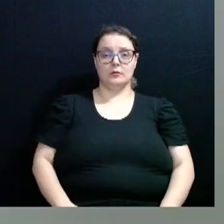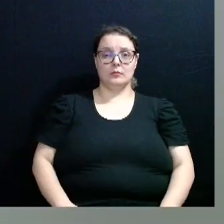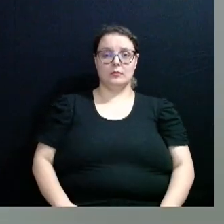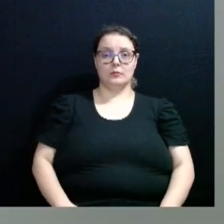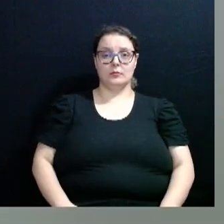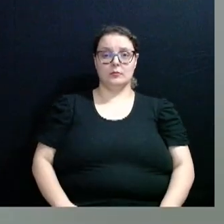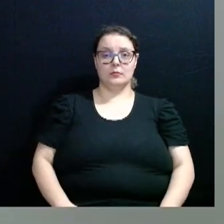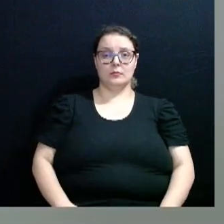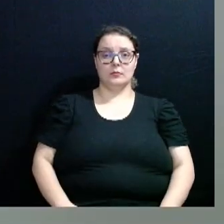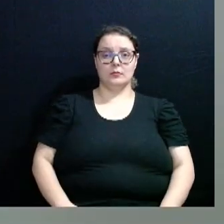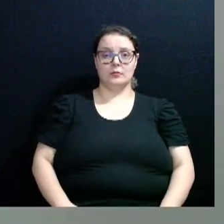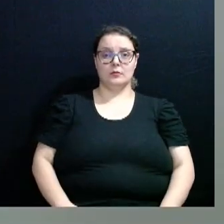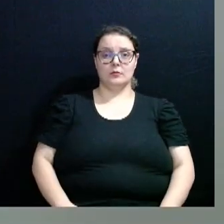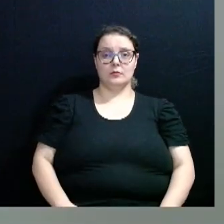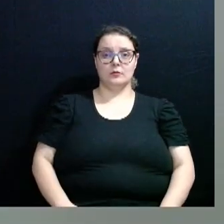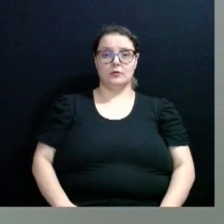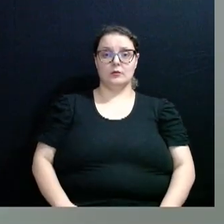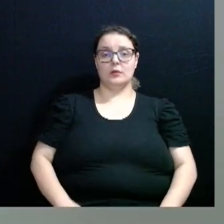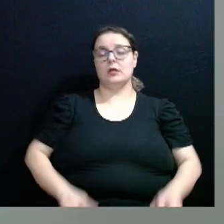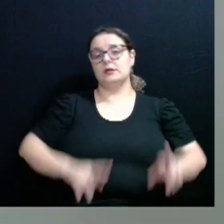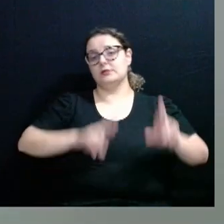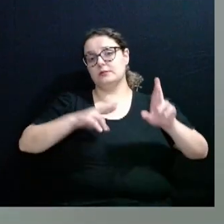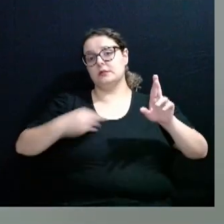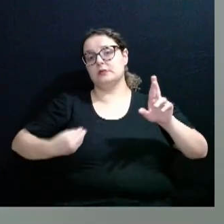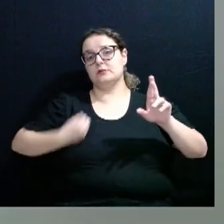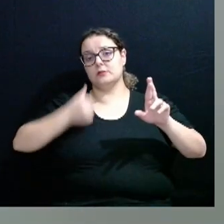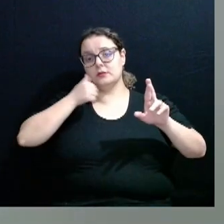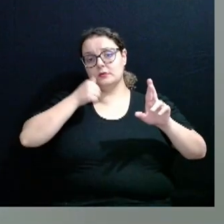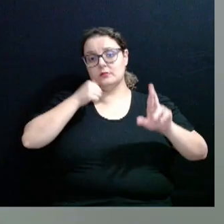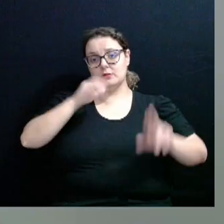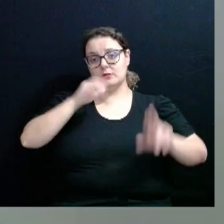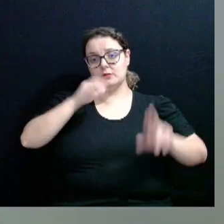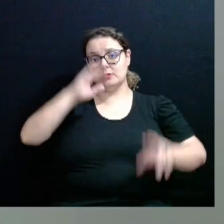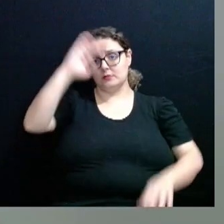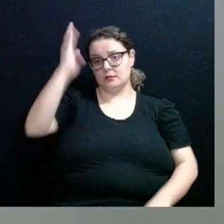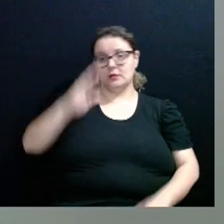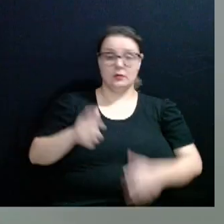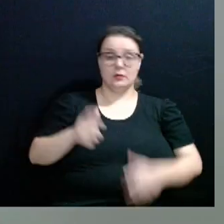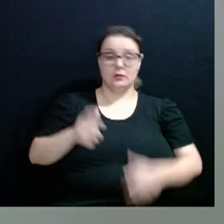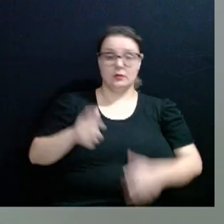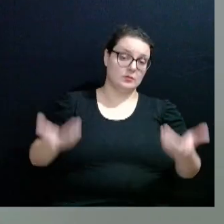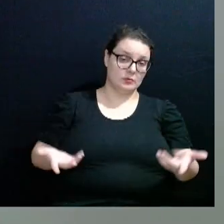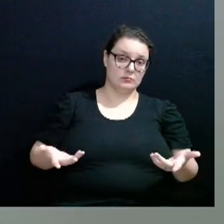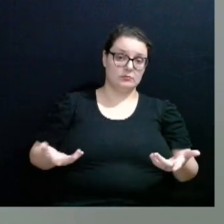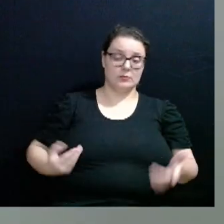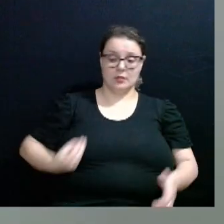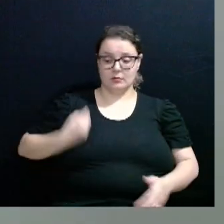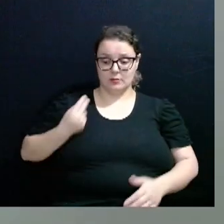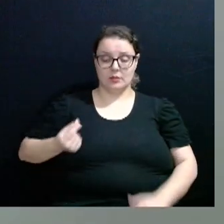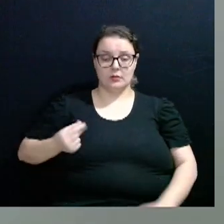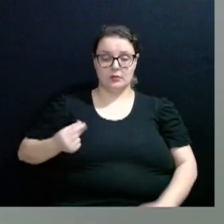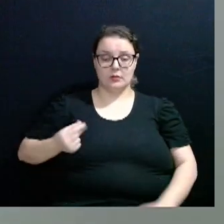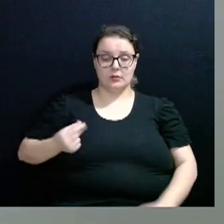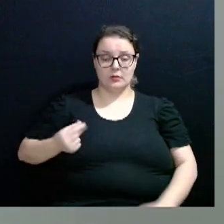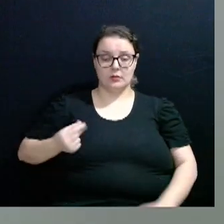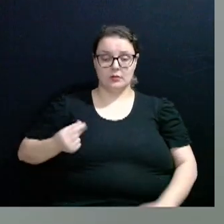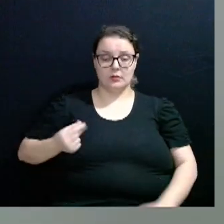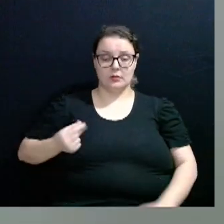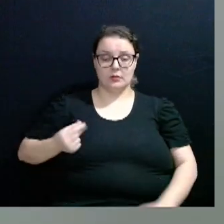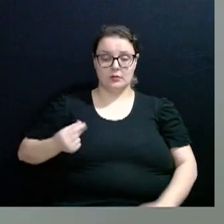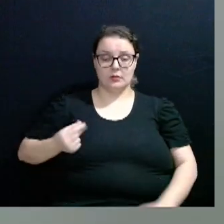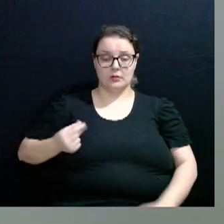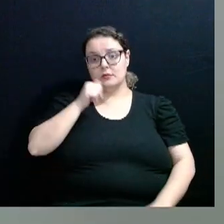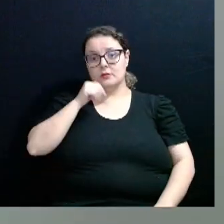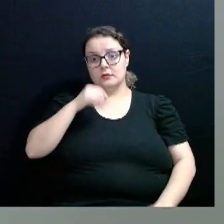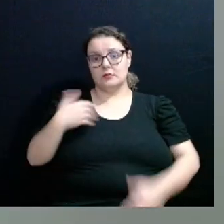a expectativa de vida da mulher brasileira aumentou, né? E uma vez que aumentou, muito mais mulheres vão viver além dos